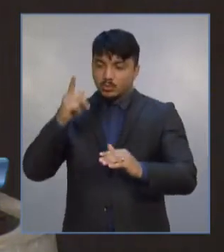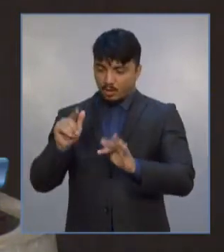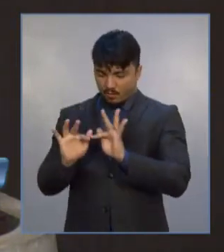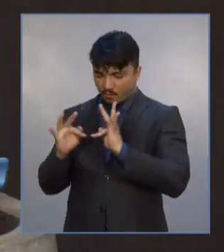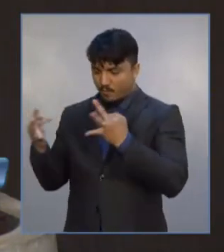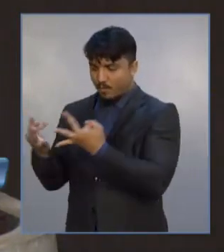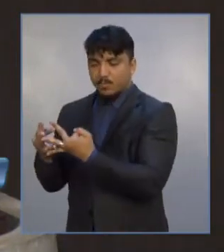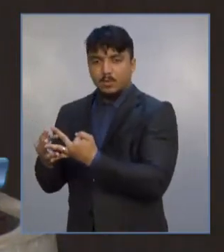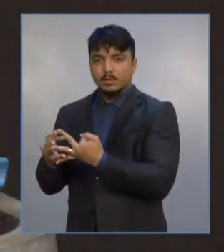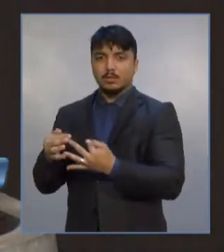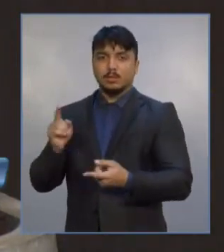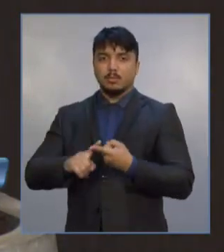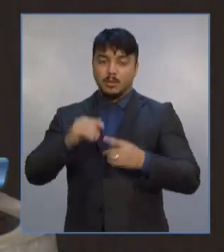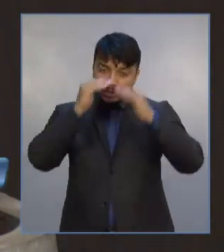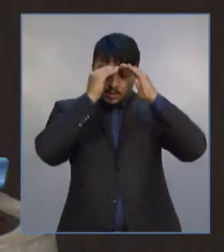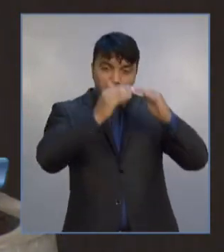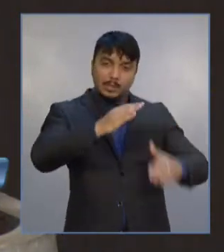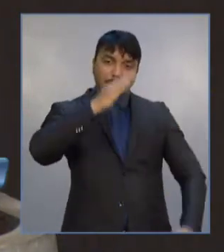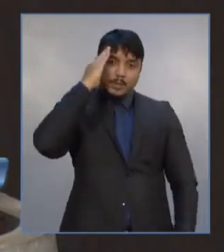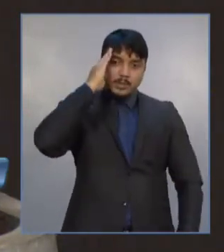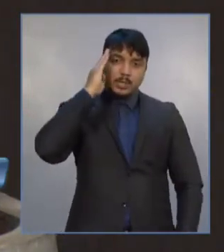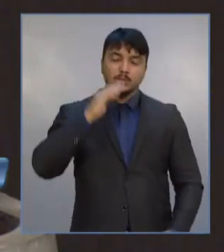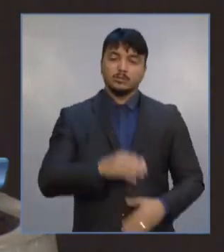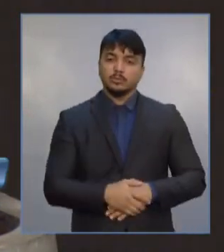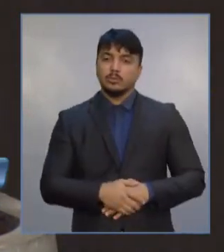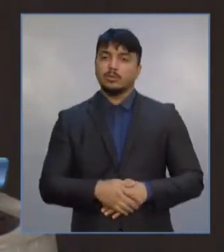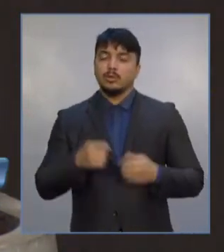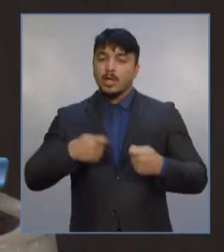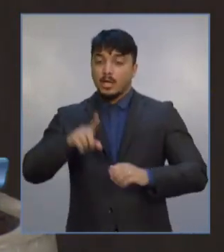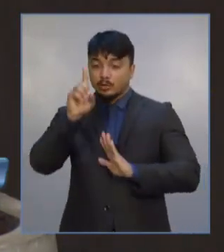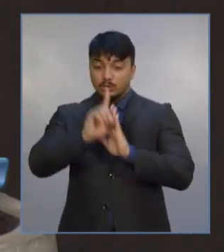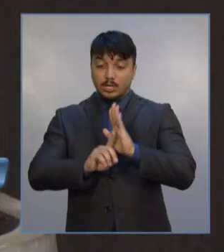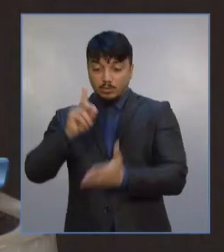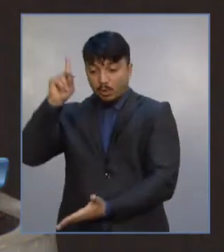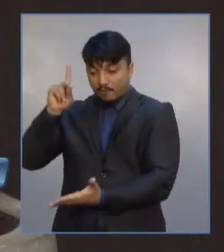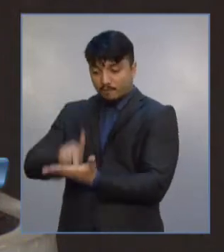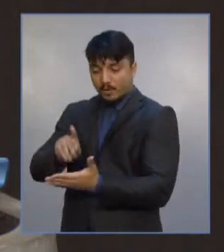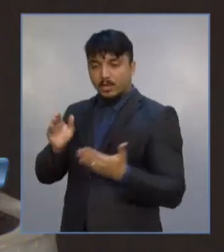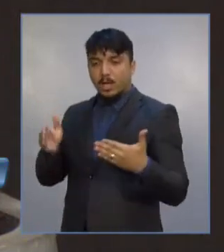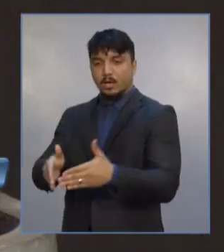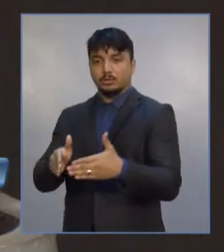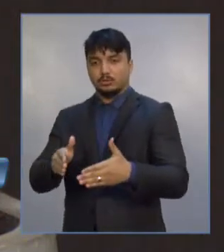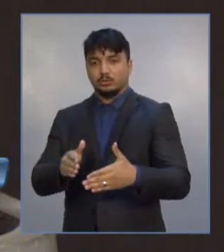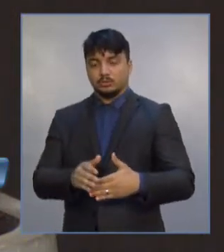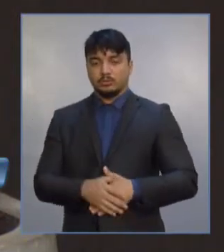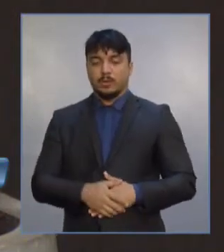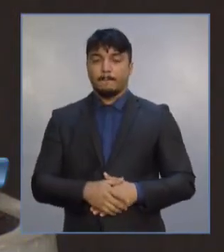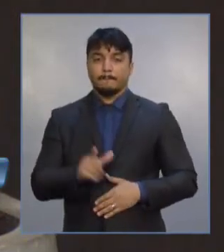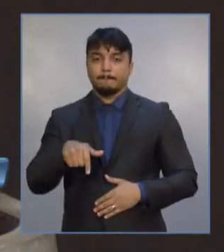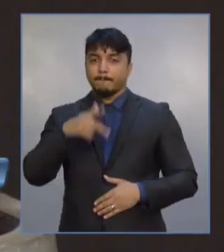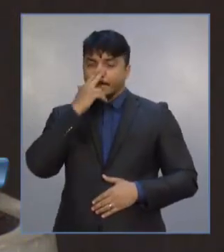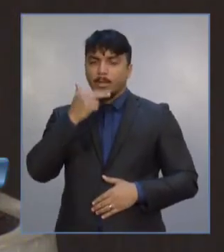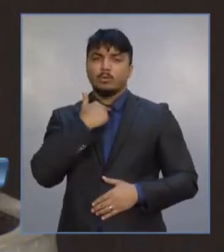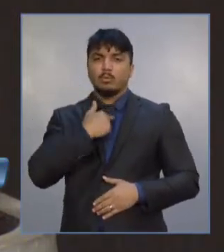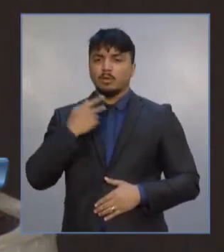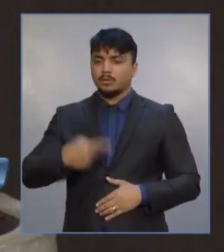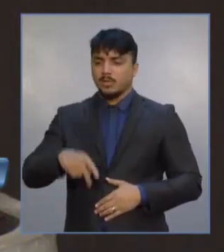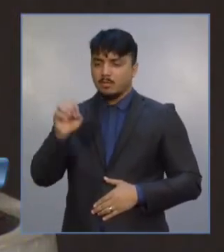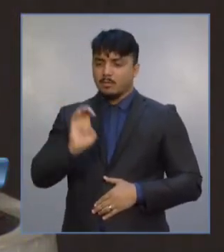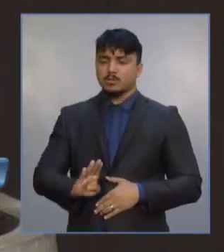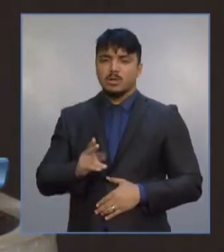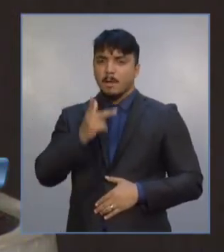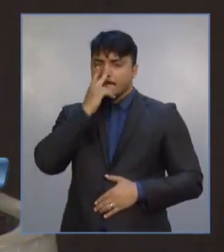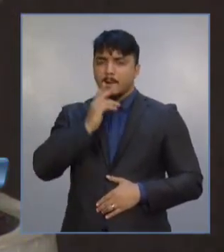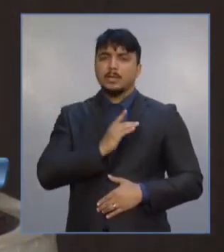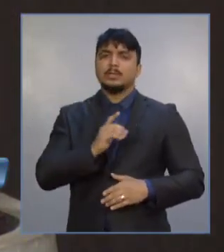famílias, em respeito às Forças Armadas. O direito à verdade. Nós não podemos ser uma nação soberana e democrática